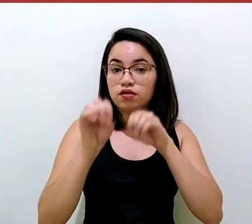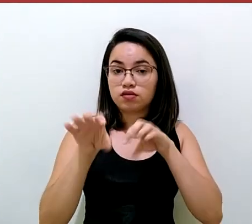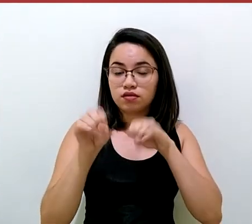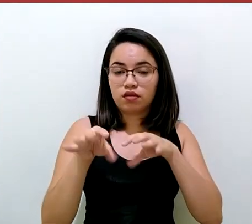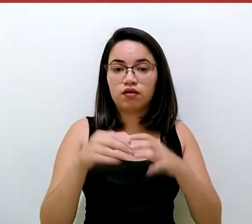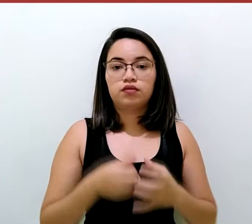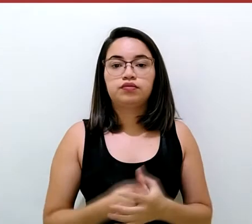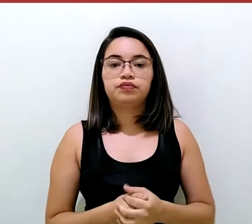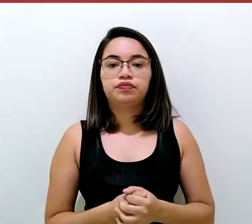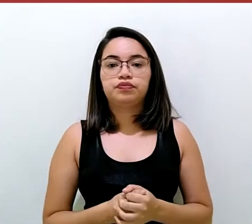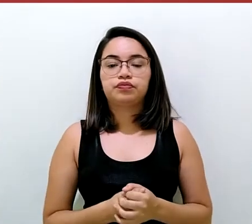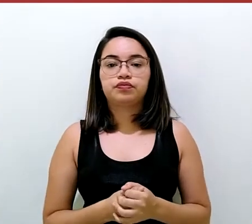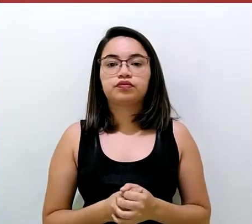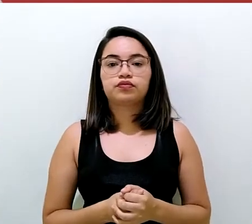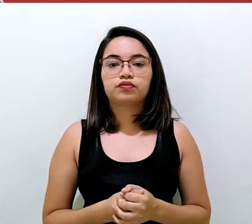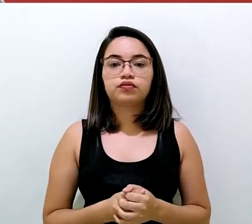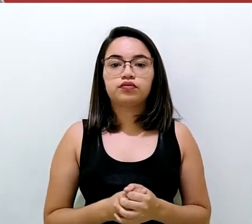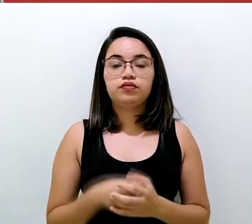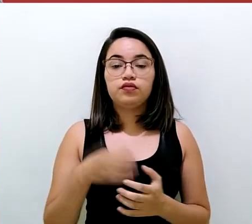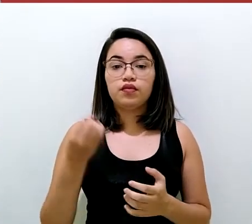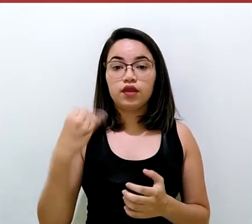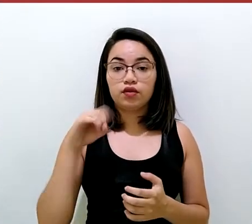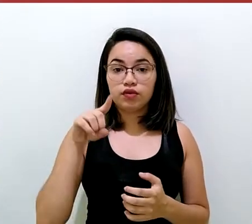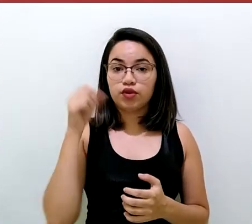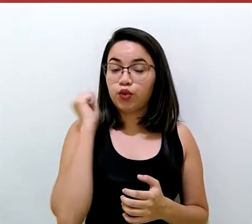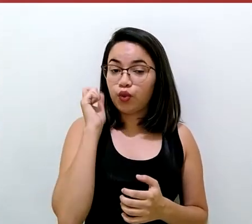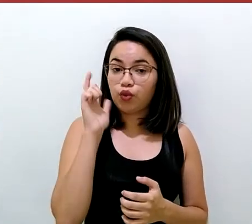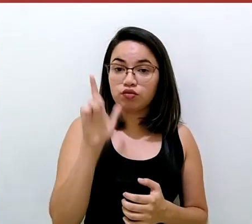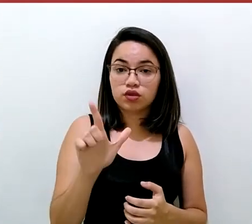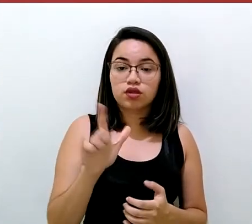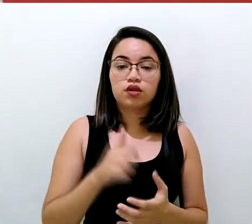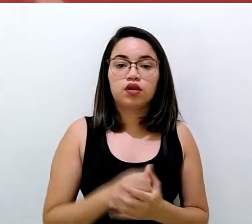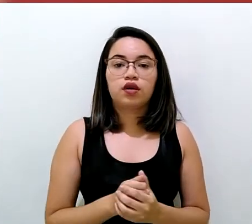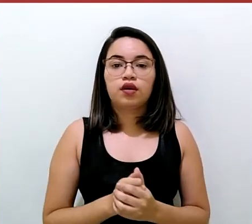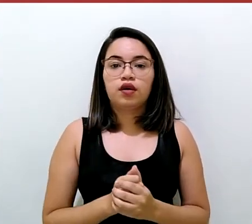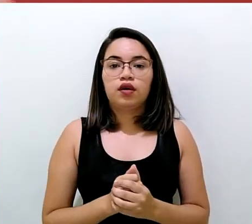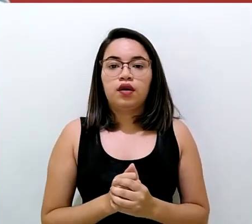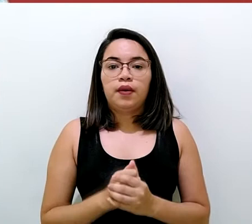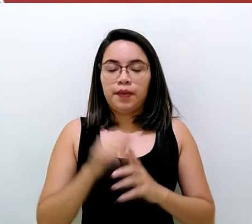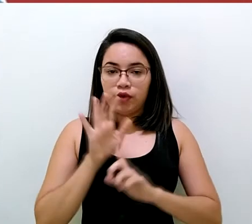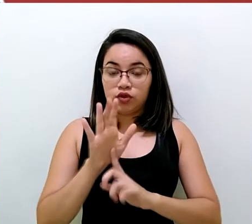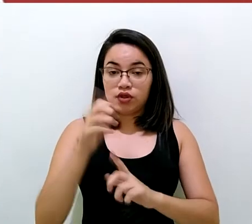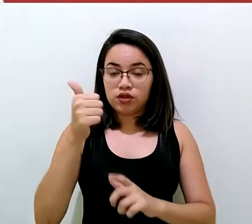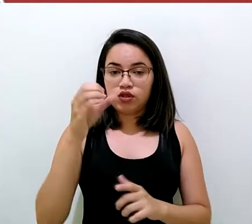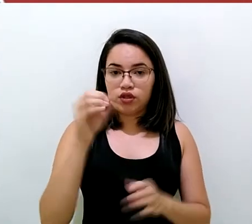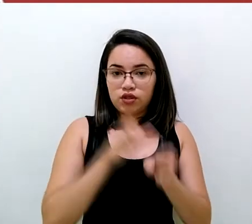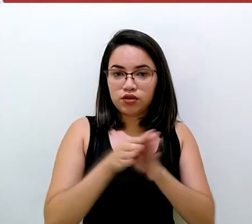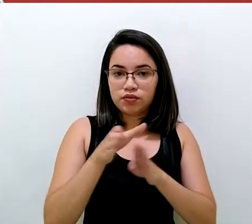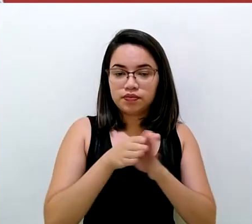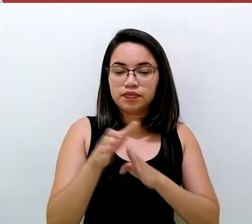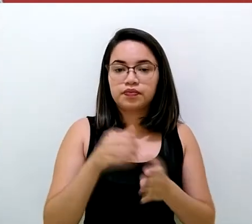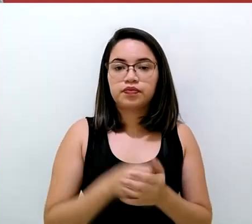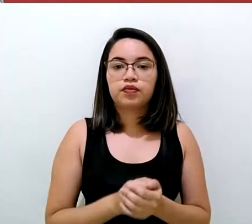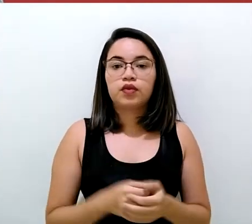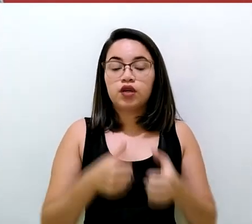deve ensinar isso. Se você conseguir transmitir esses 10